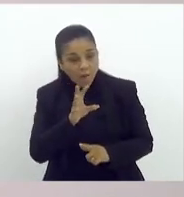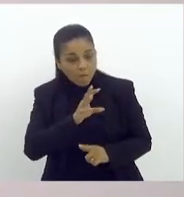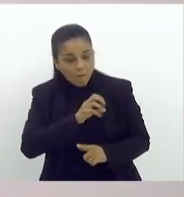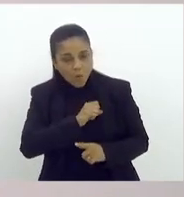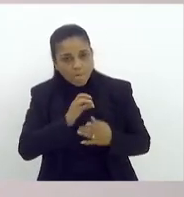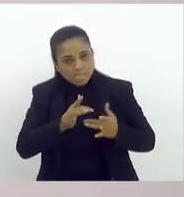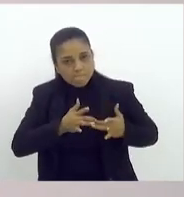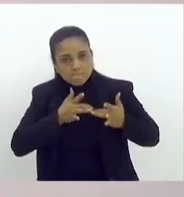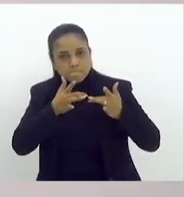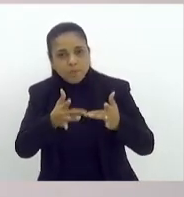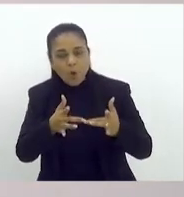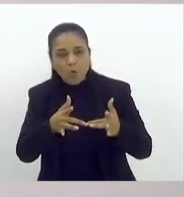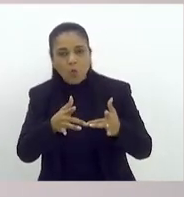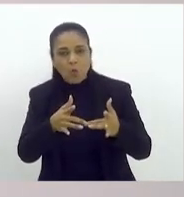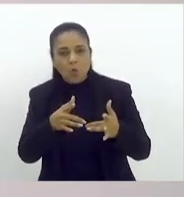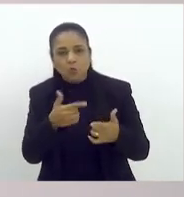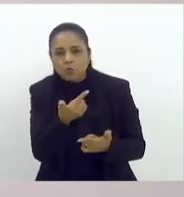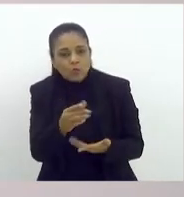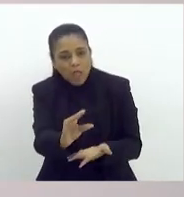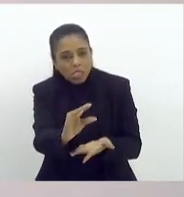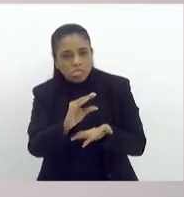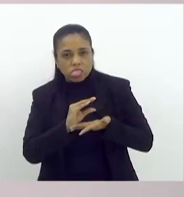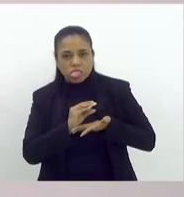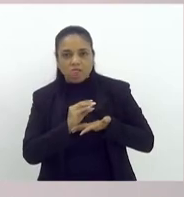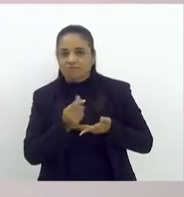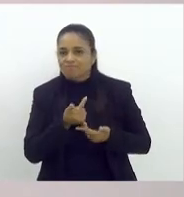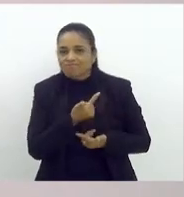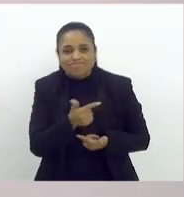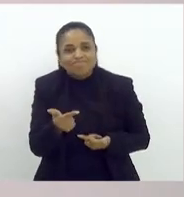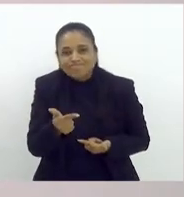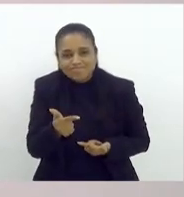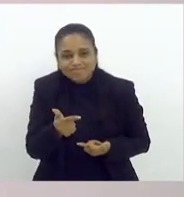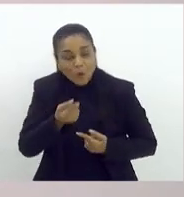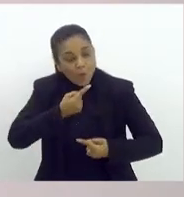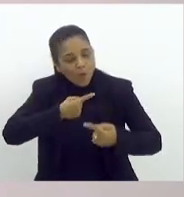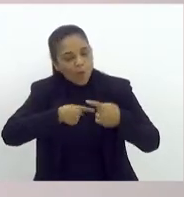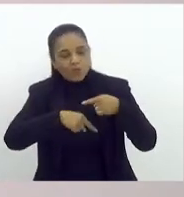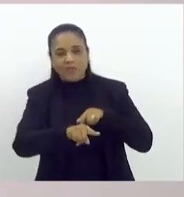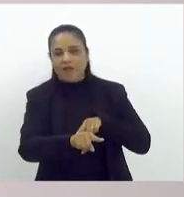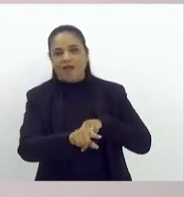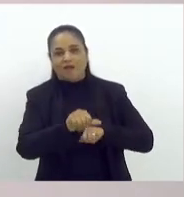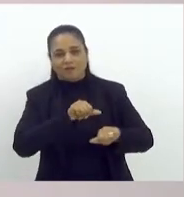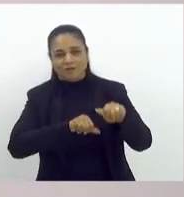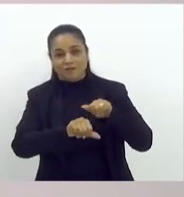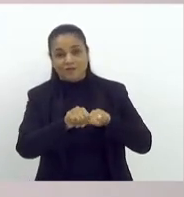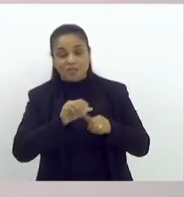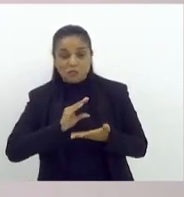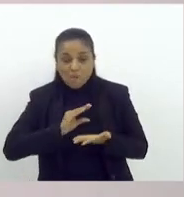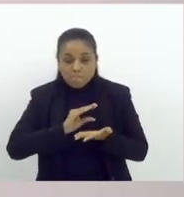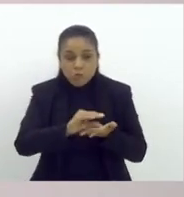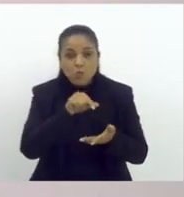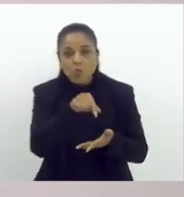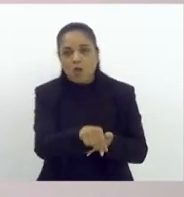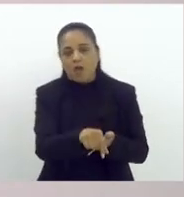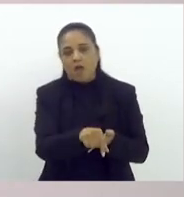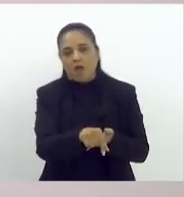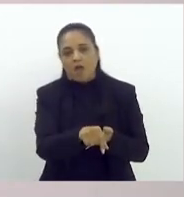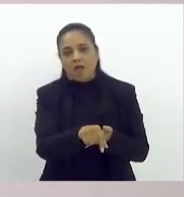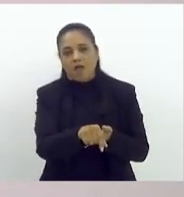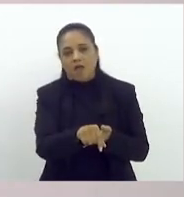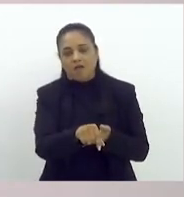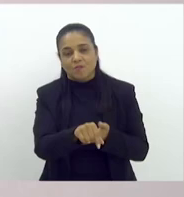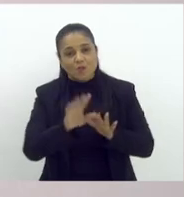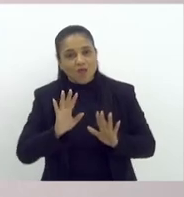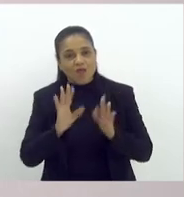não há recompensa financeira muito pelo contrário eles até colocam dinheiro muitas vezes para